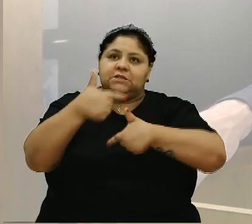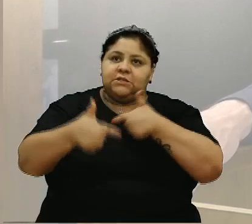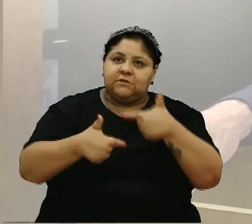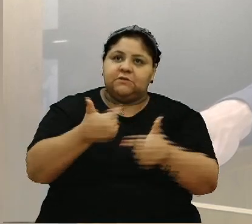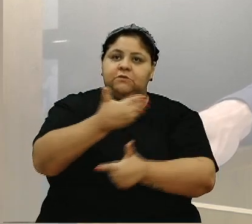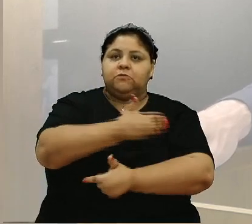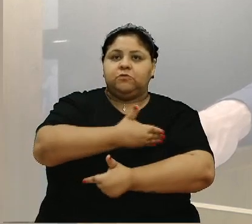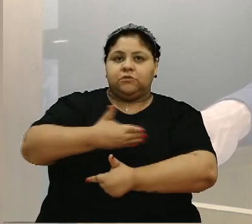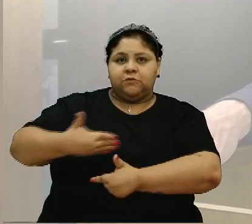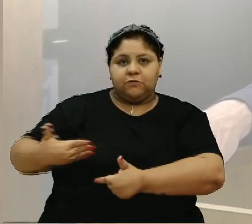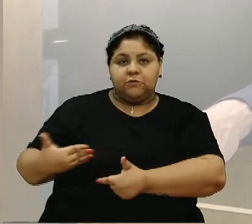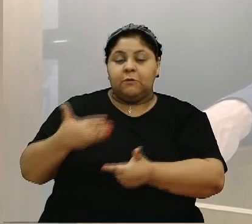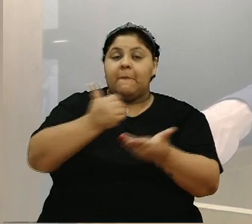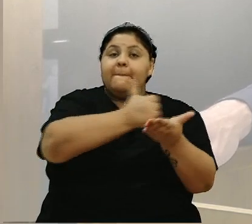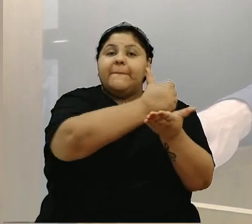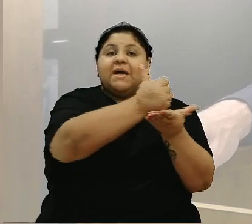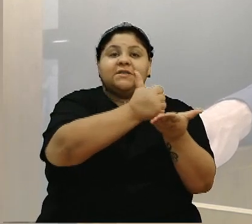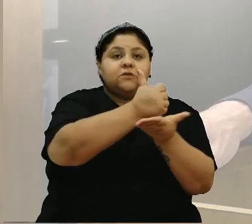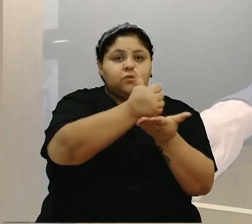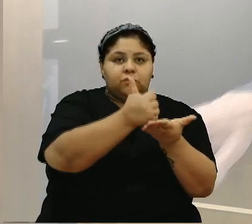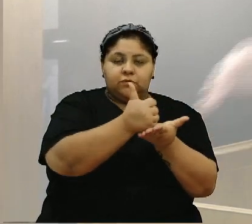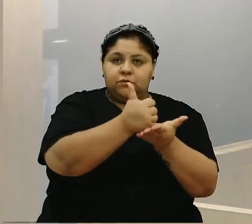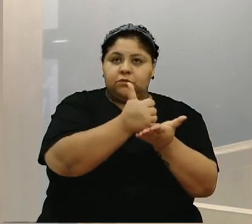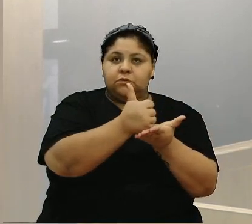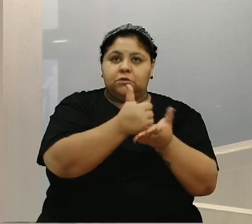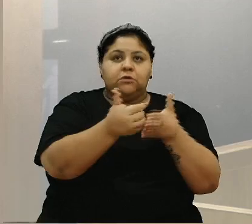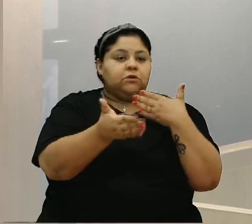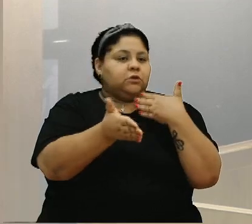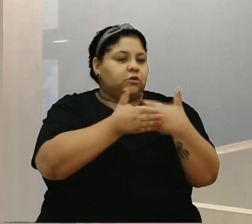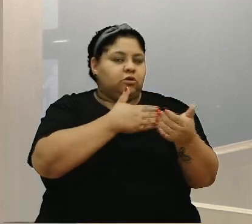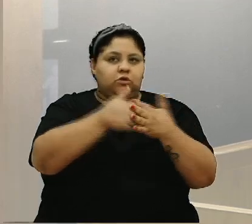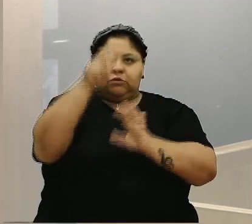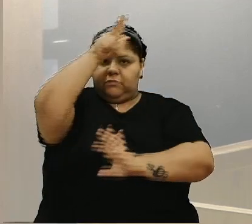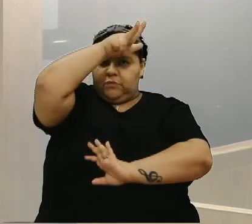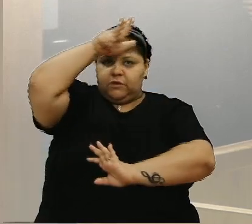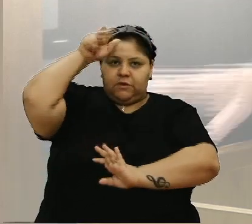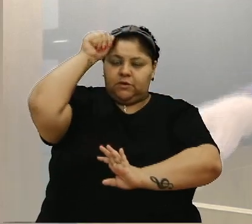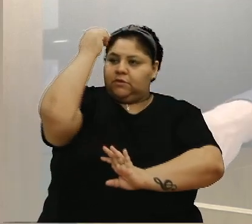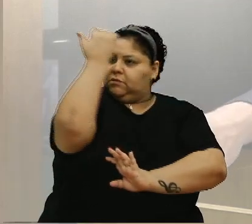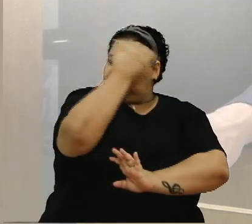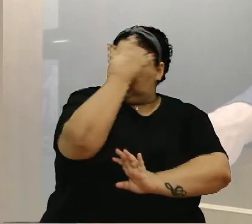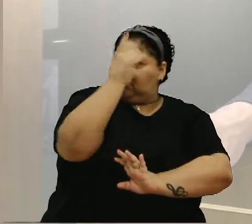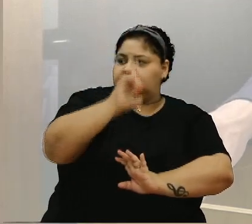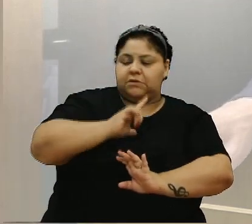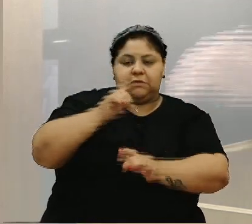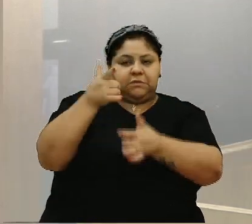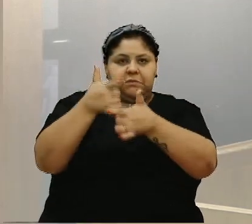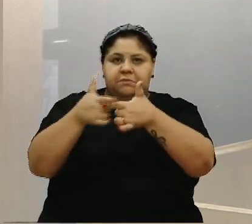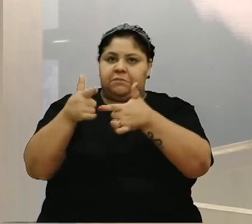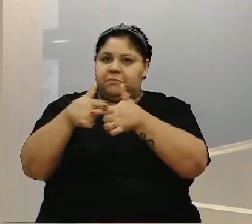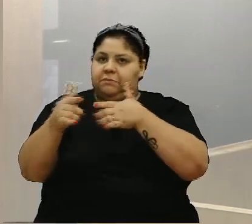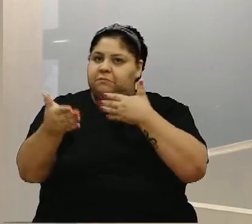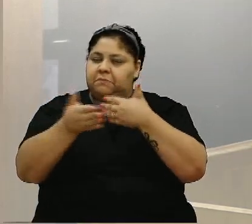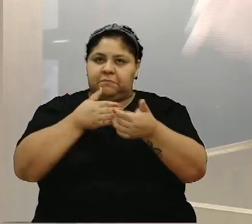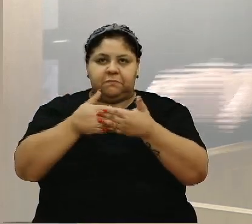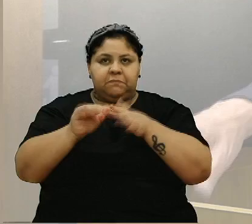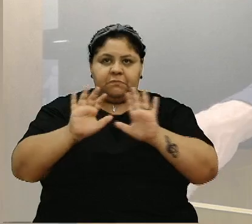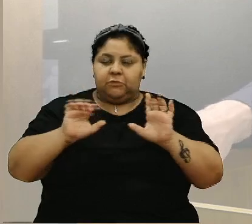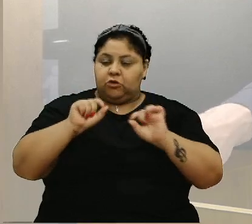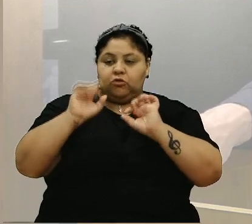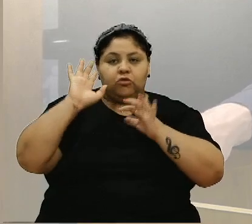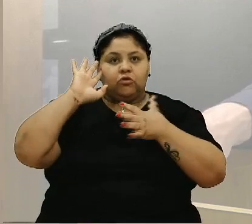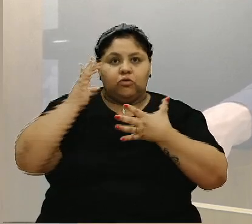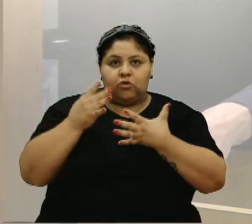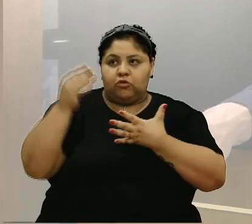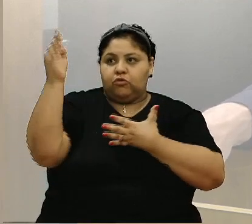públicos básicos. Independente do prefeito Adiló ter seus problemas, independente do que acontece